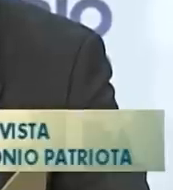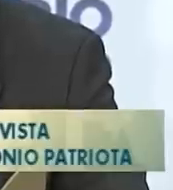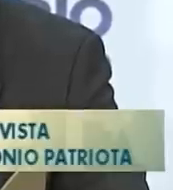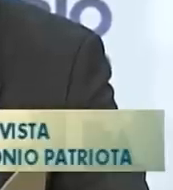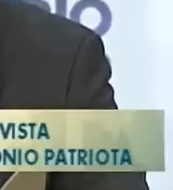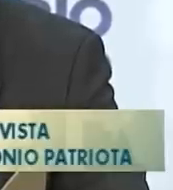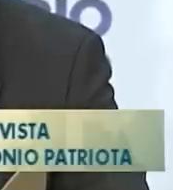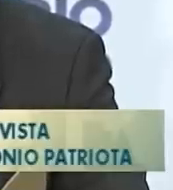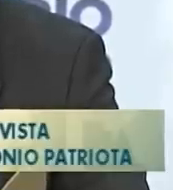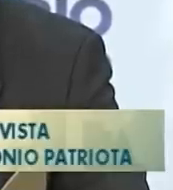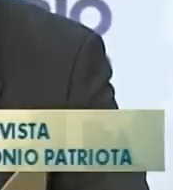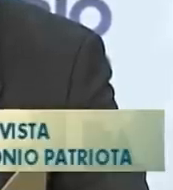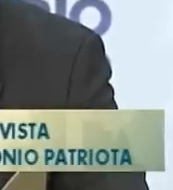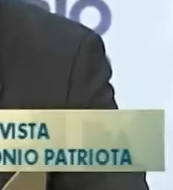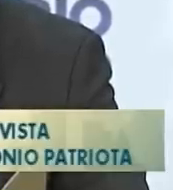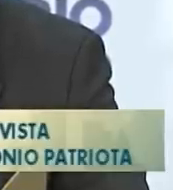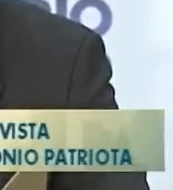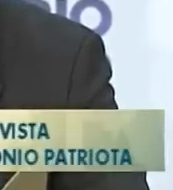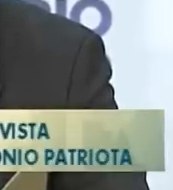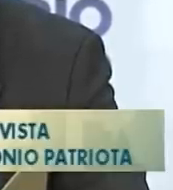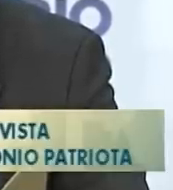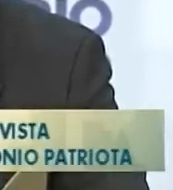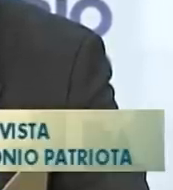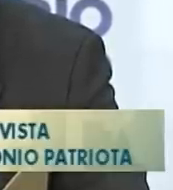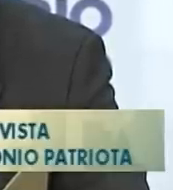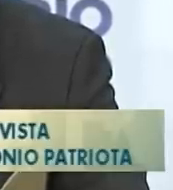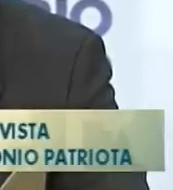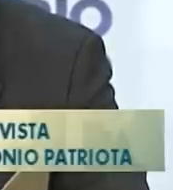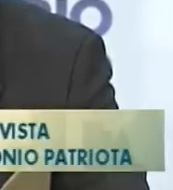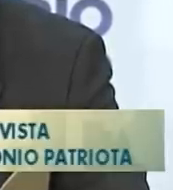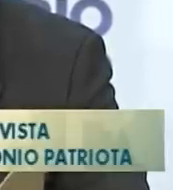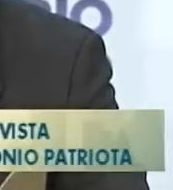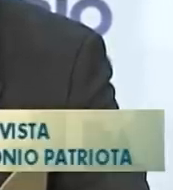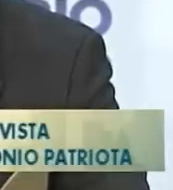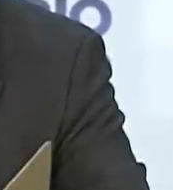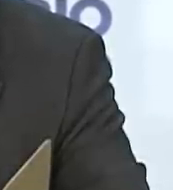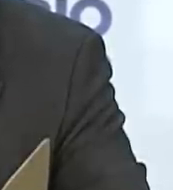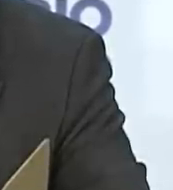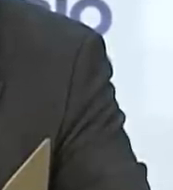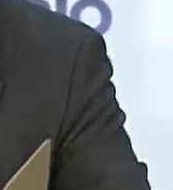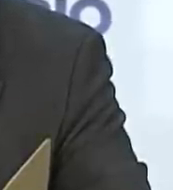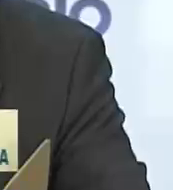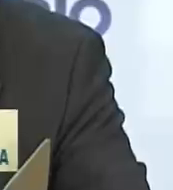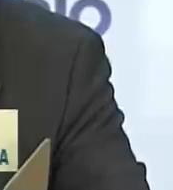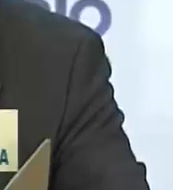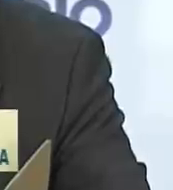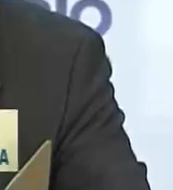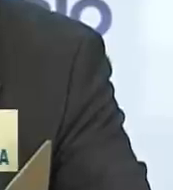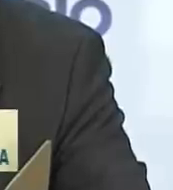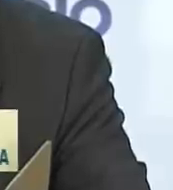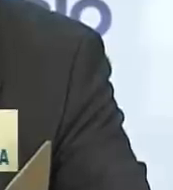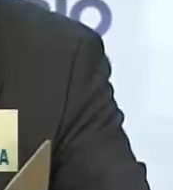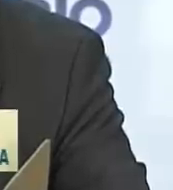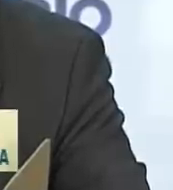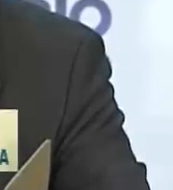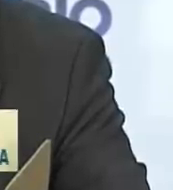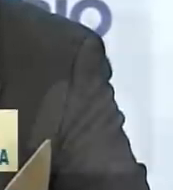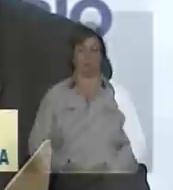amanhã e o dia 18, e que tenhamos concluído esse trabalho